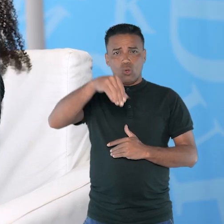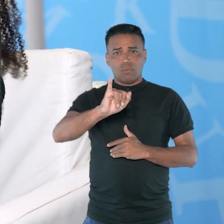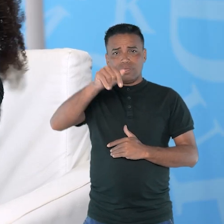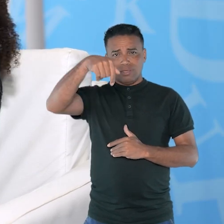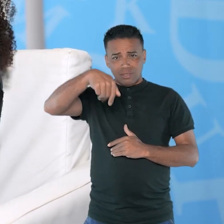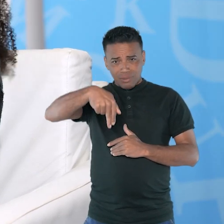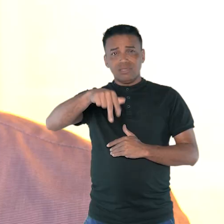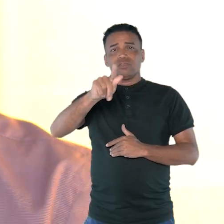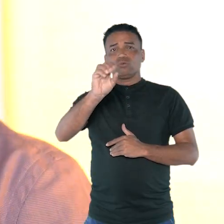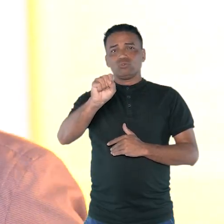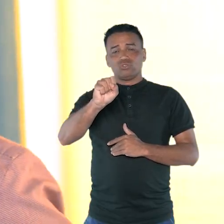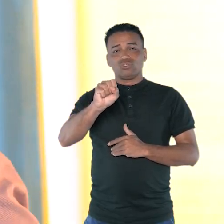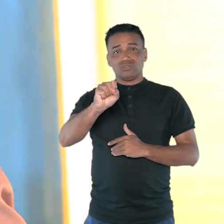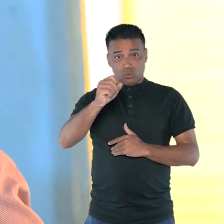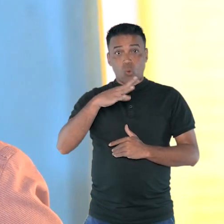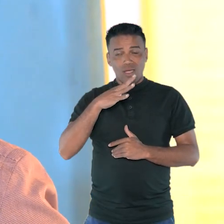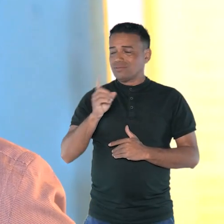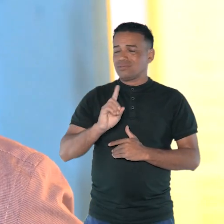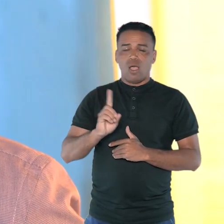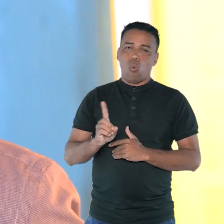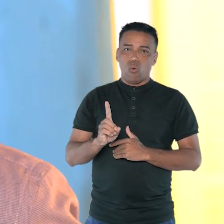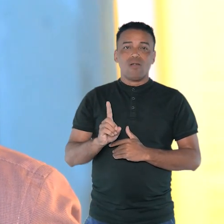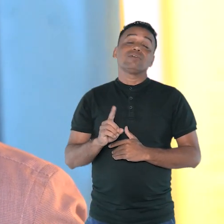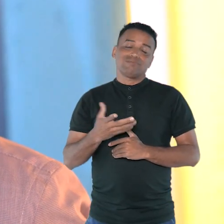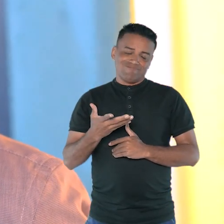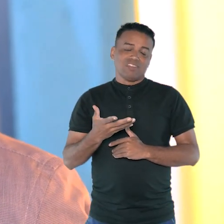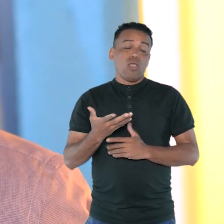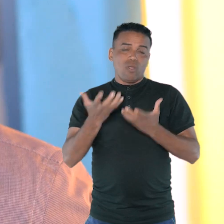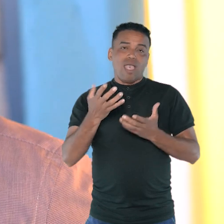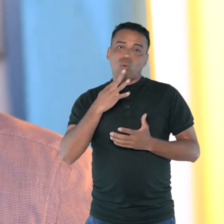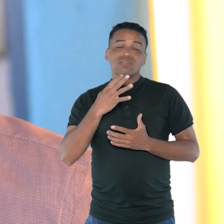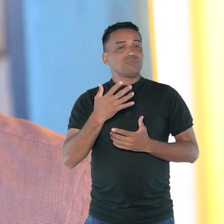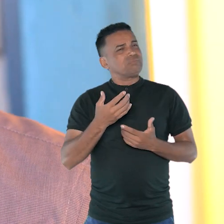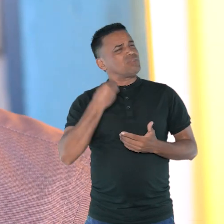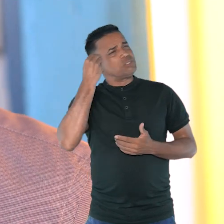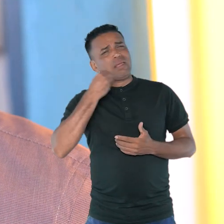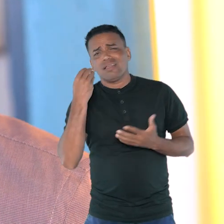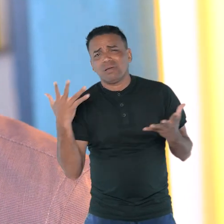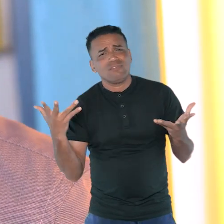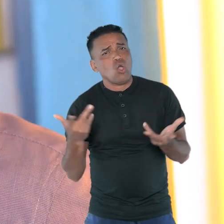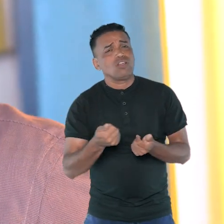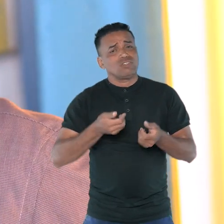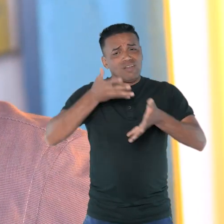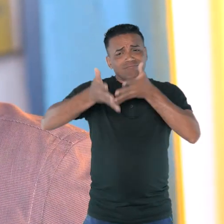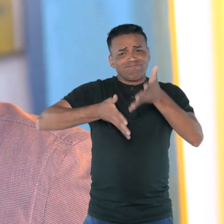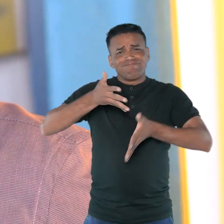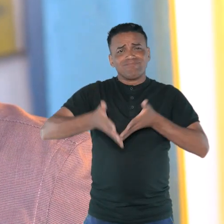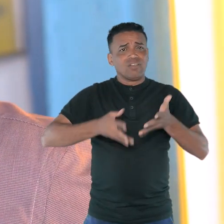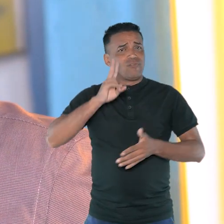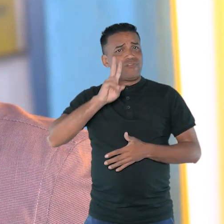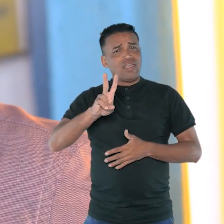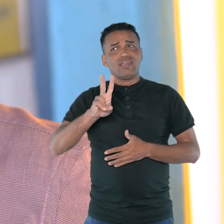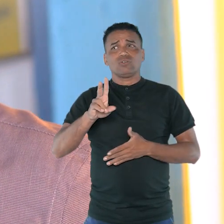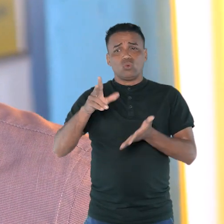conhecer. Isso, exato. Eu ia te sugerir isso daí. Eu acho que é uma experiência assim, extraordinária. E quando você vai falando e vendo o